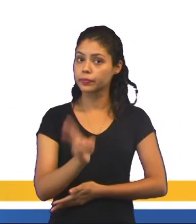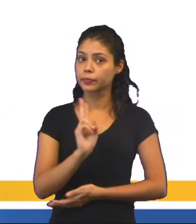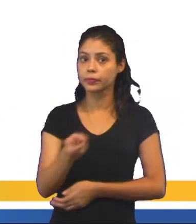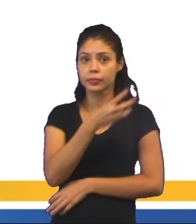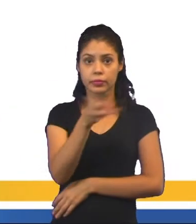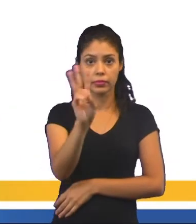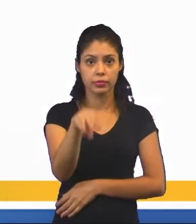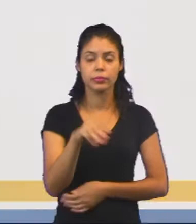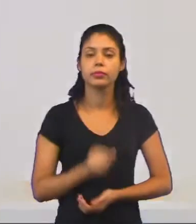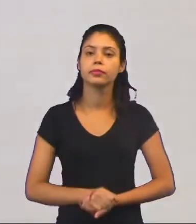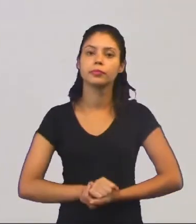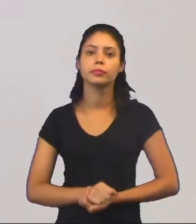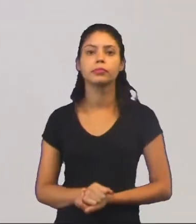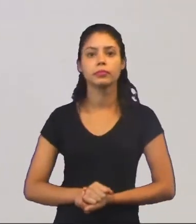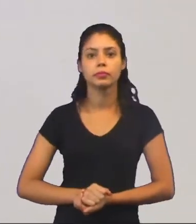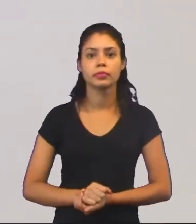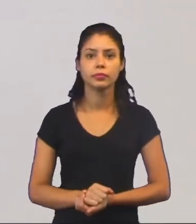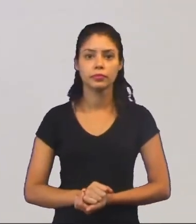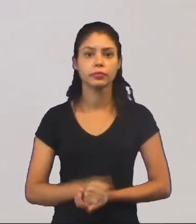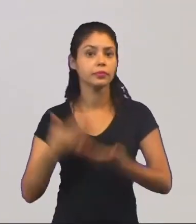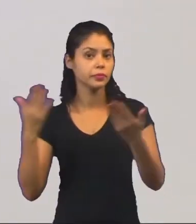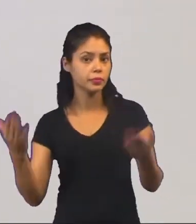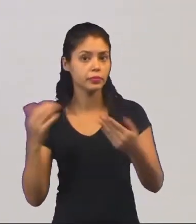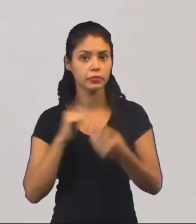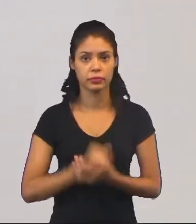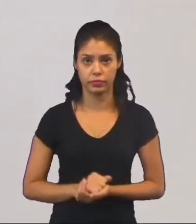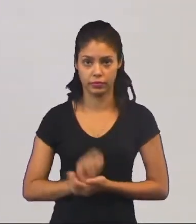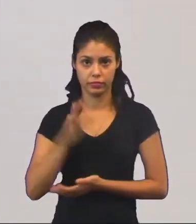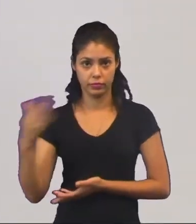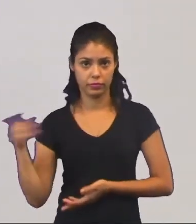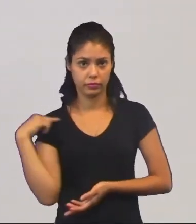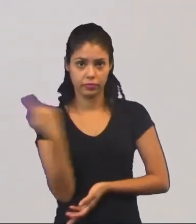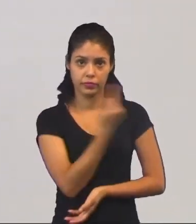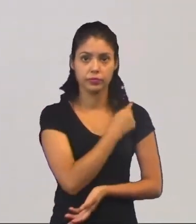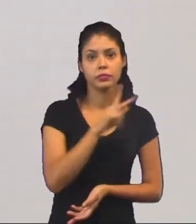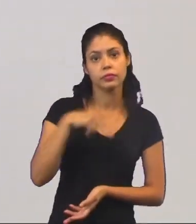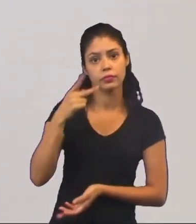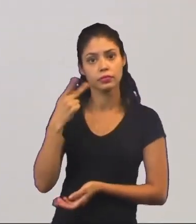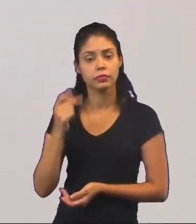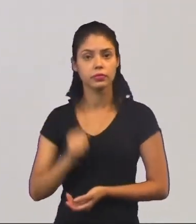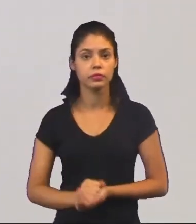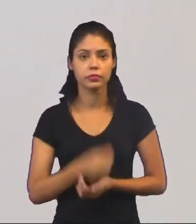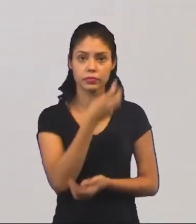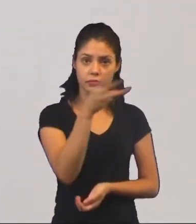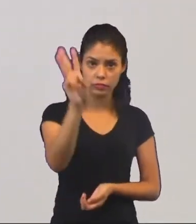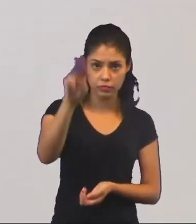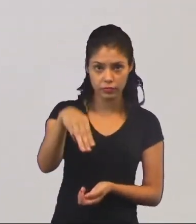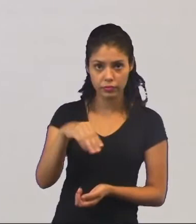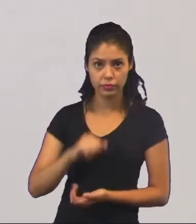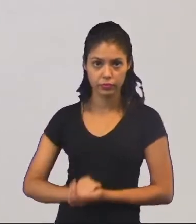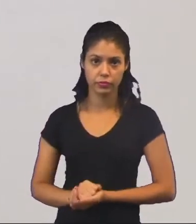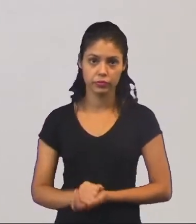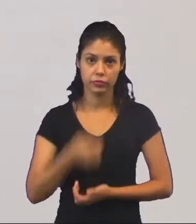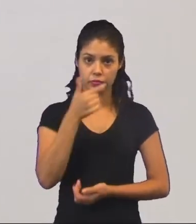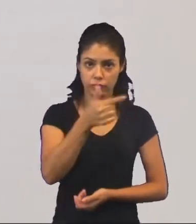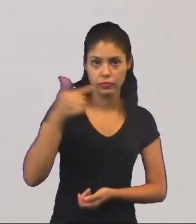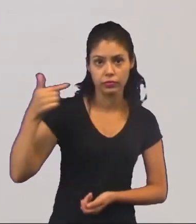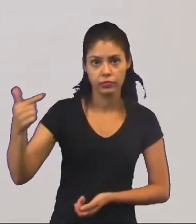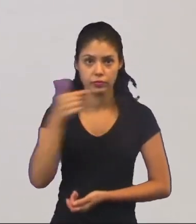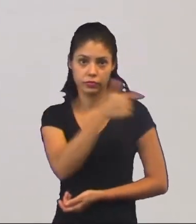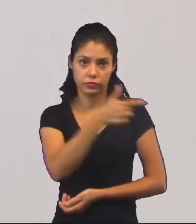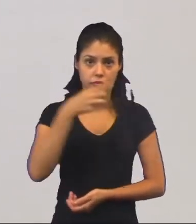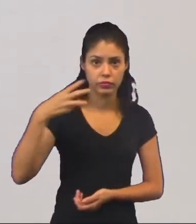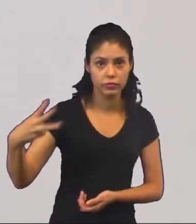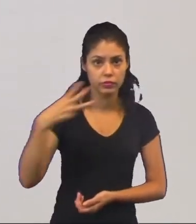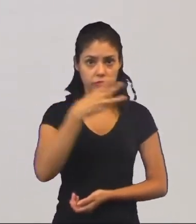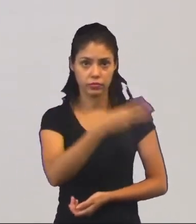mesma matriz. Então, quando a gente fala em matriz 2 por 2,